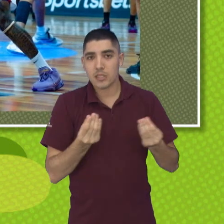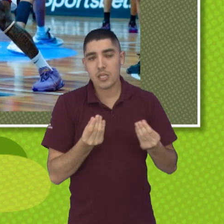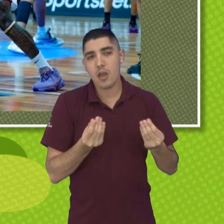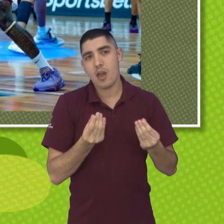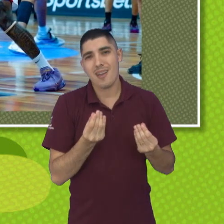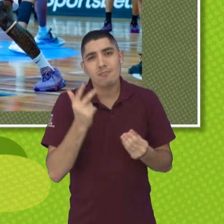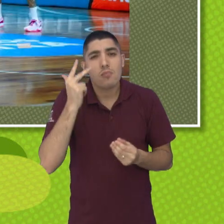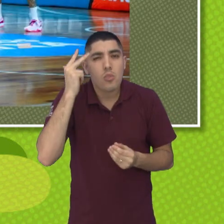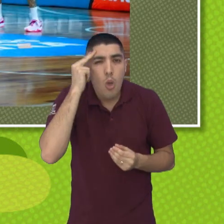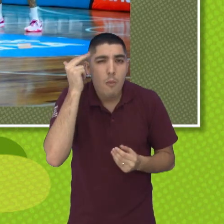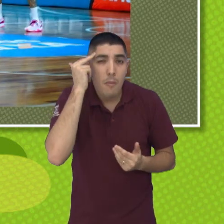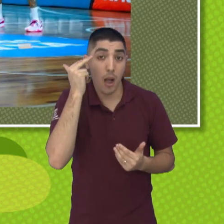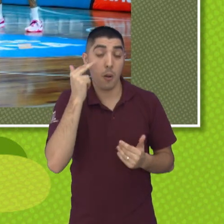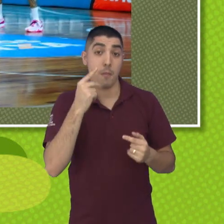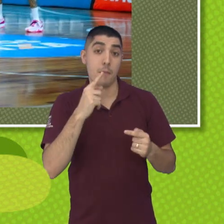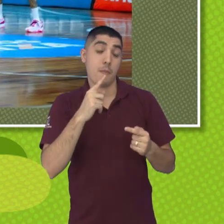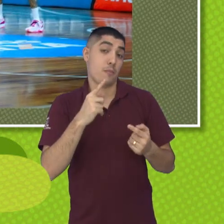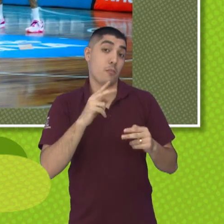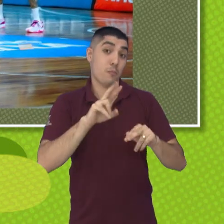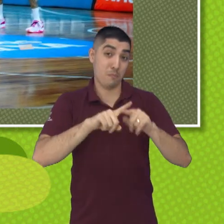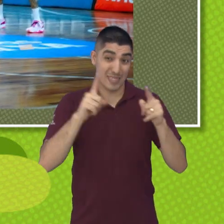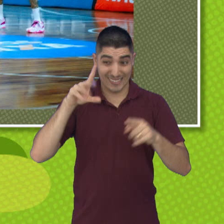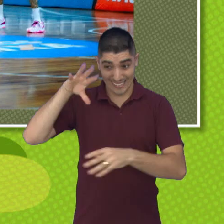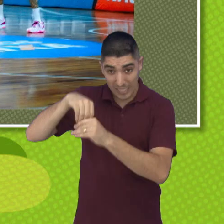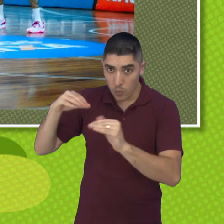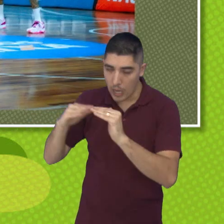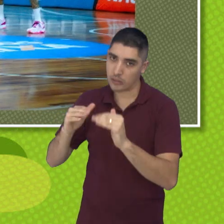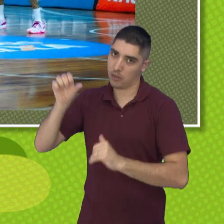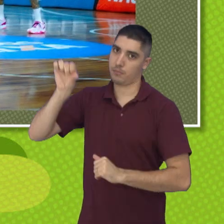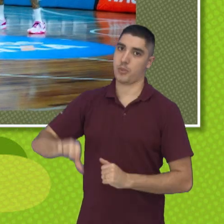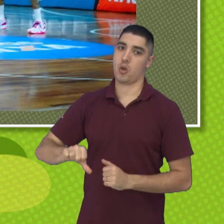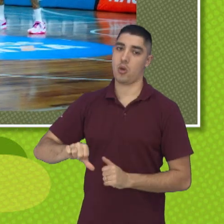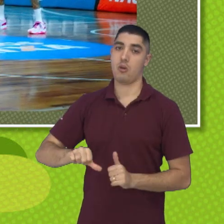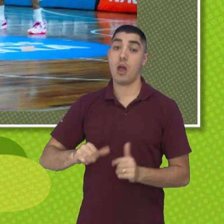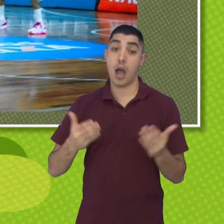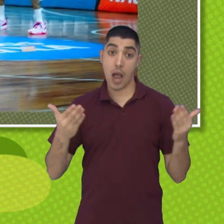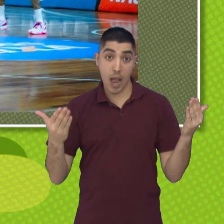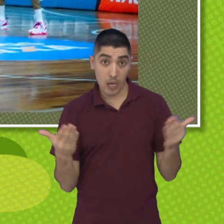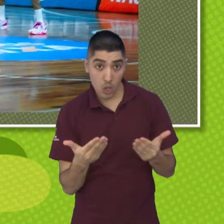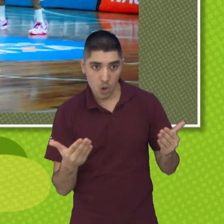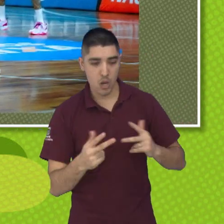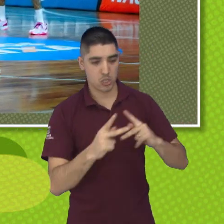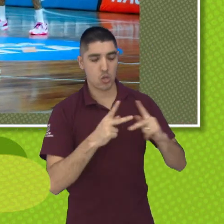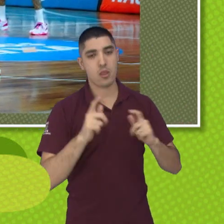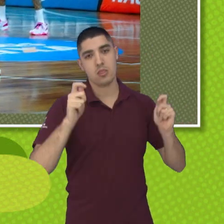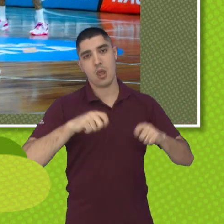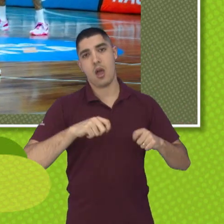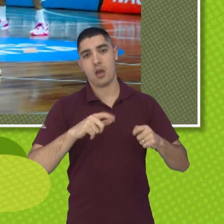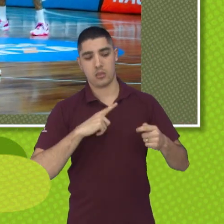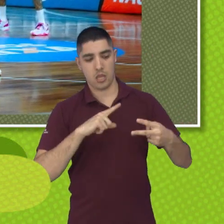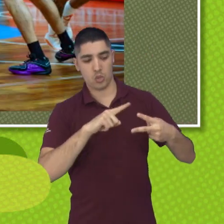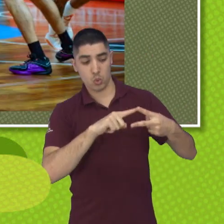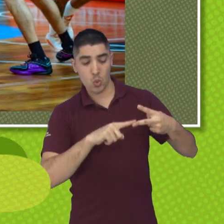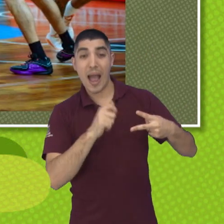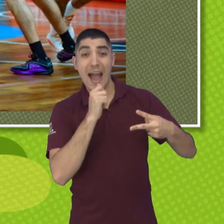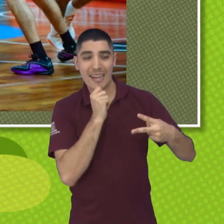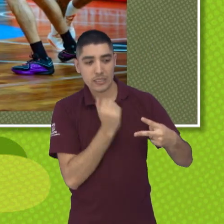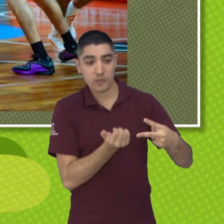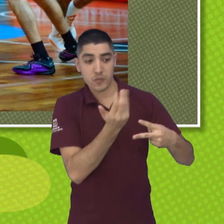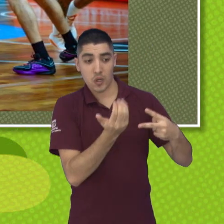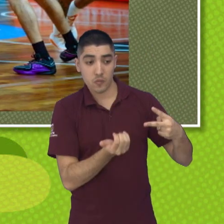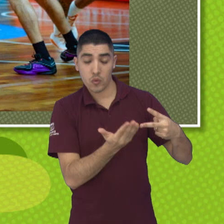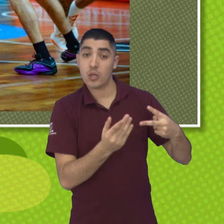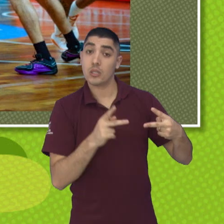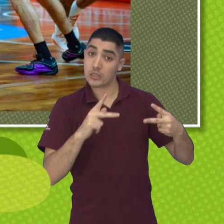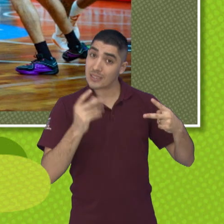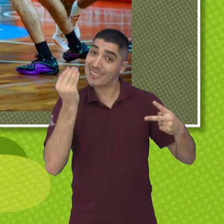as derrotas em casa pesam bastante, né? Então, agora o São José vai ter mais acho que 2 jogos fora de casa e tentar pontuar,